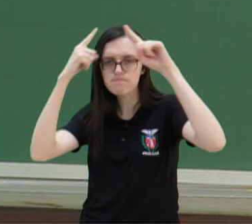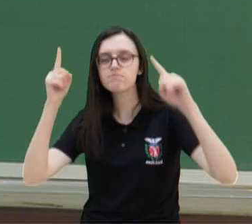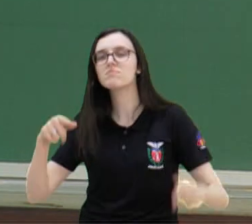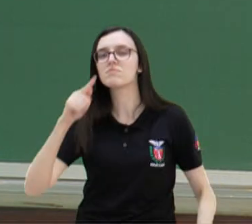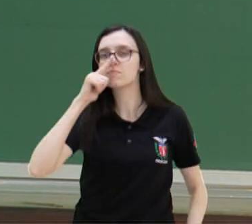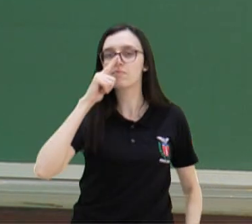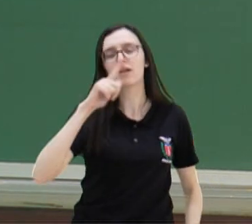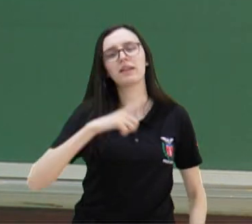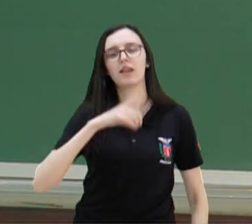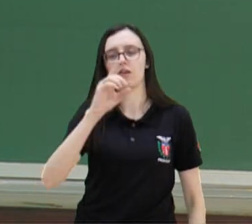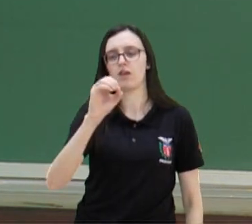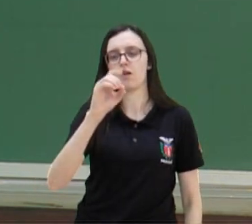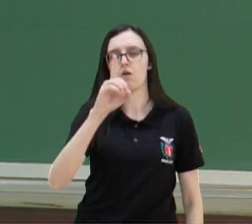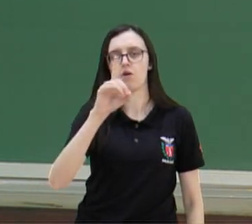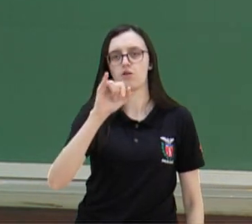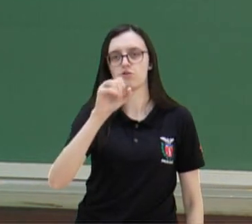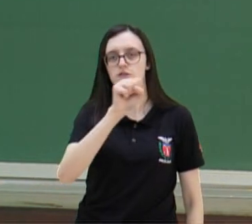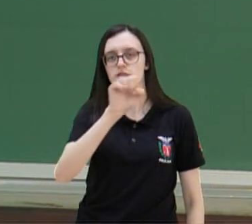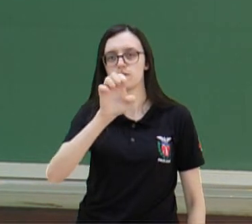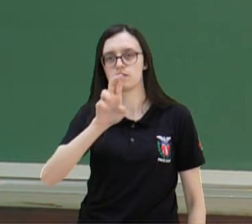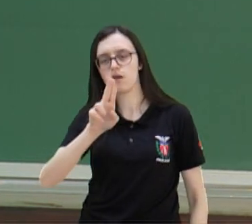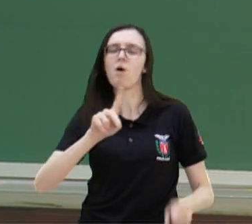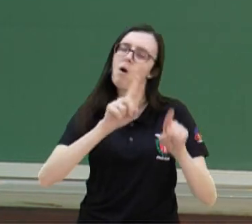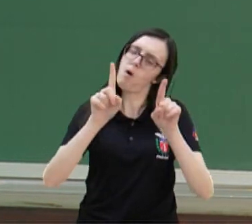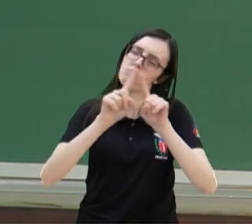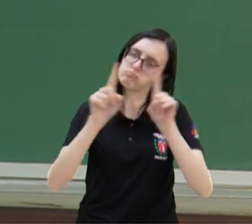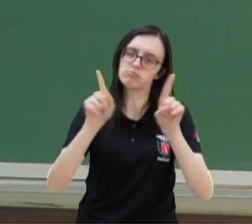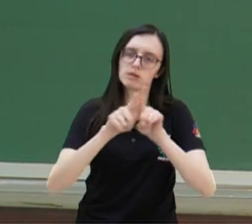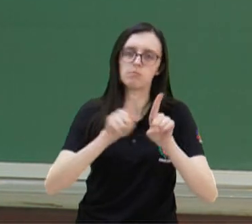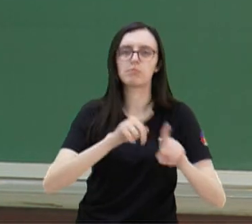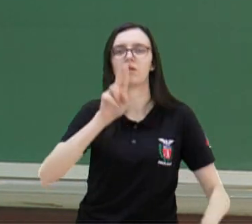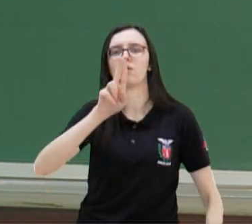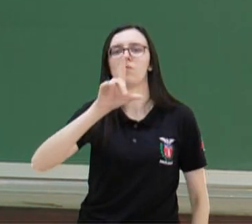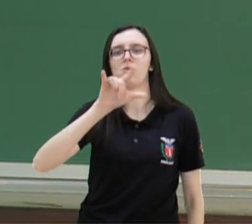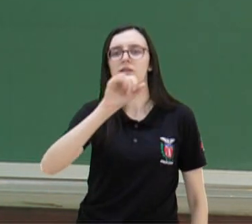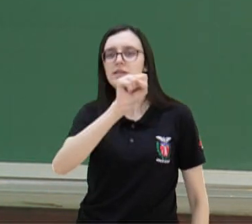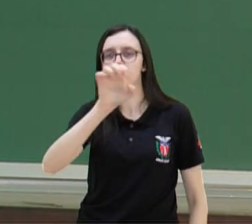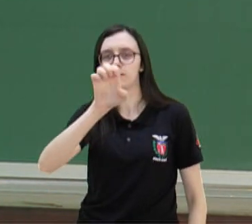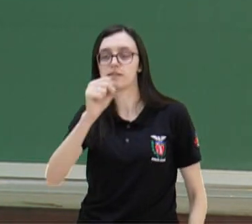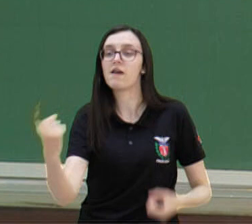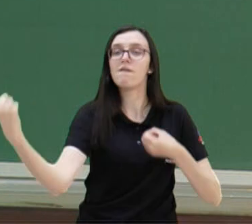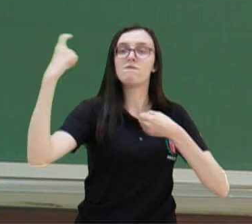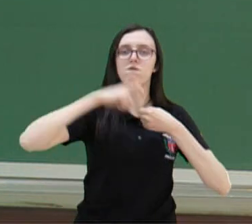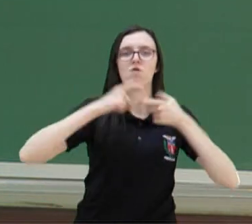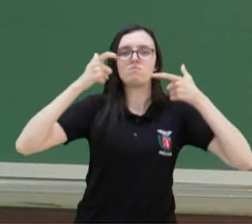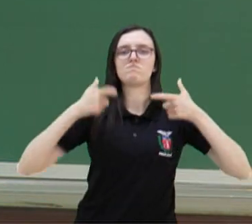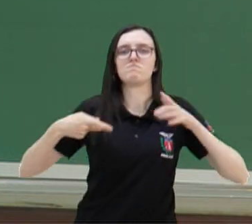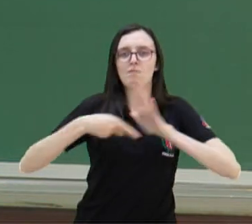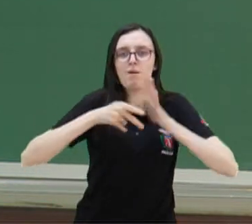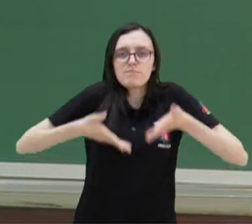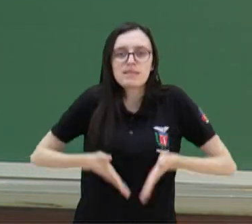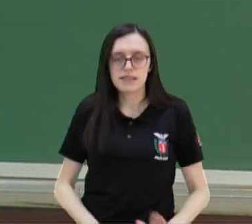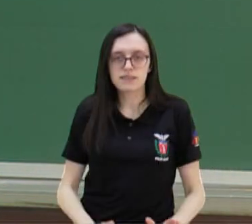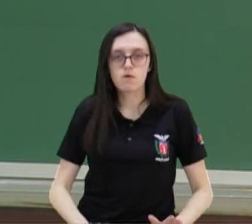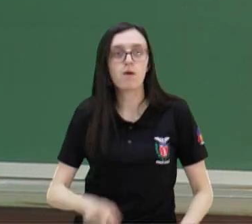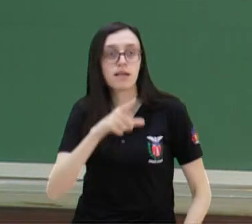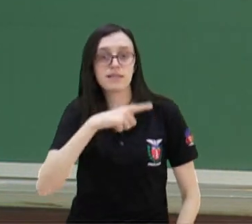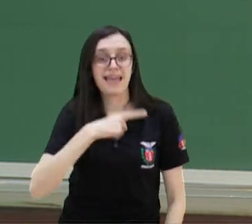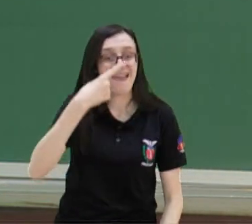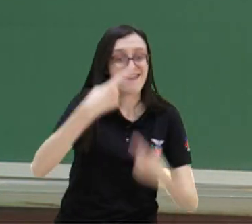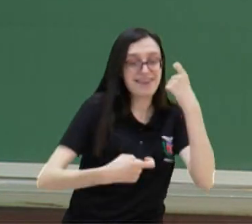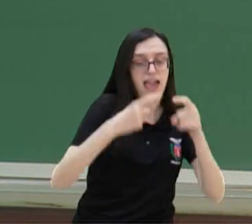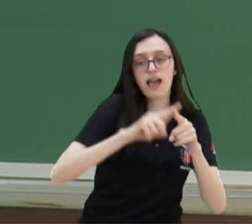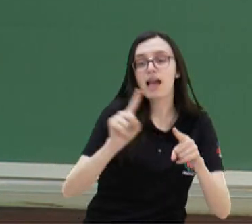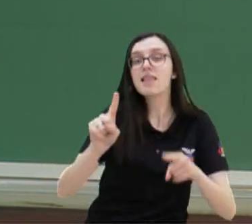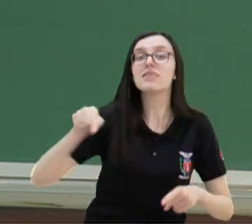alguns momentos a gente também pode chamar ele de Ulisses, tenta voltar para sua terra natal. Então aqui é a guerra e aqui é Odisseu tentando voltar